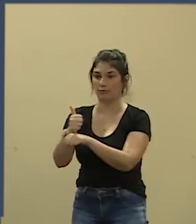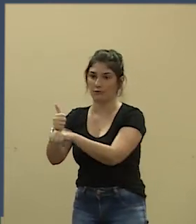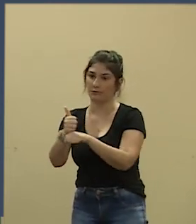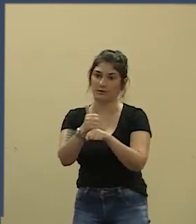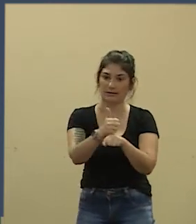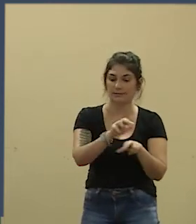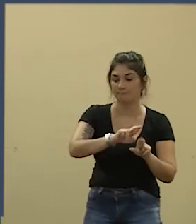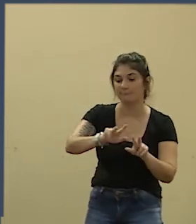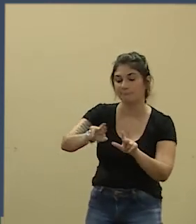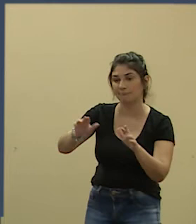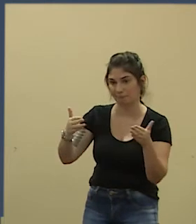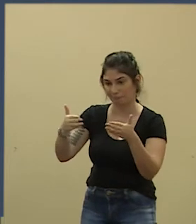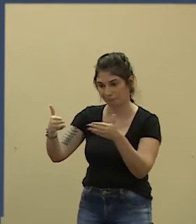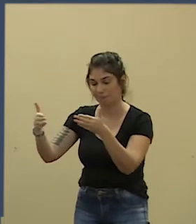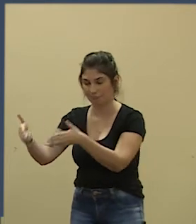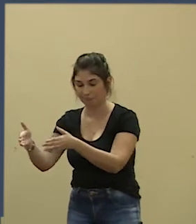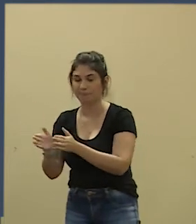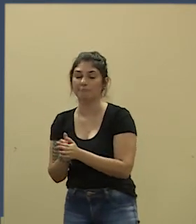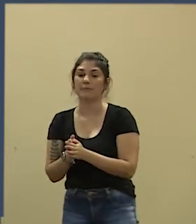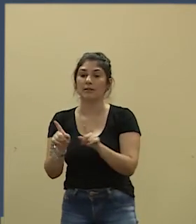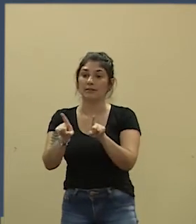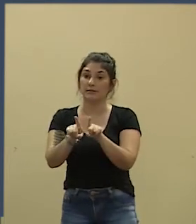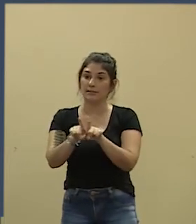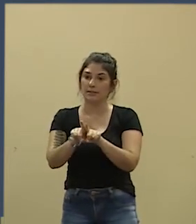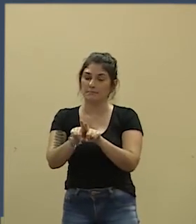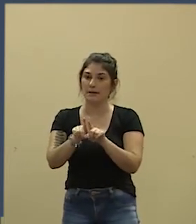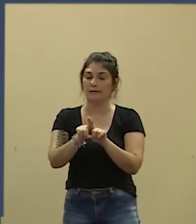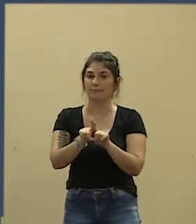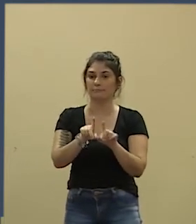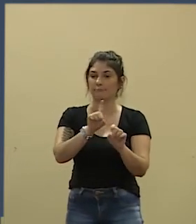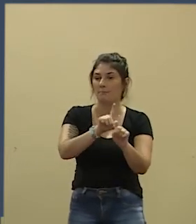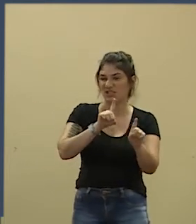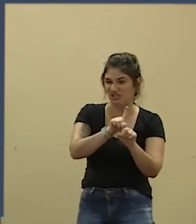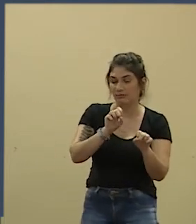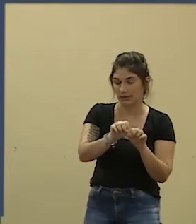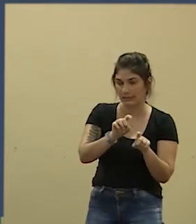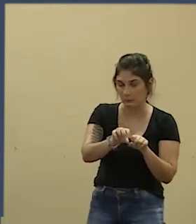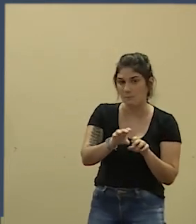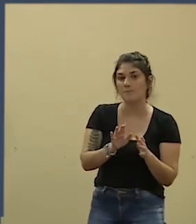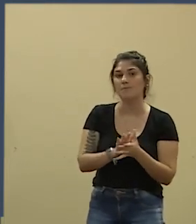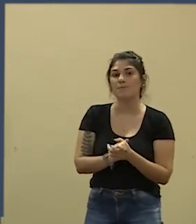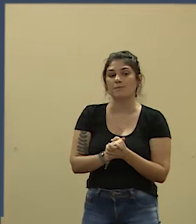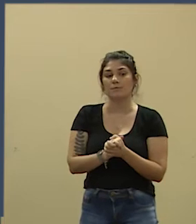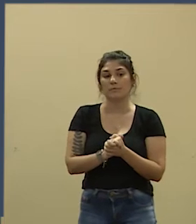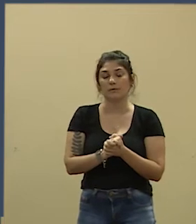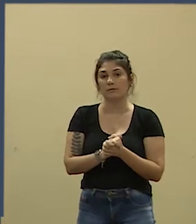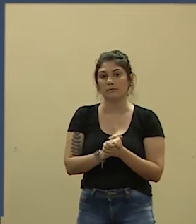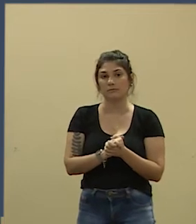as produções é relacionadas à aiea de na instituição é lá eu estou como